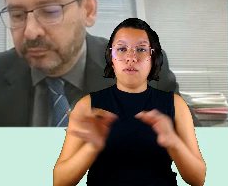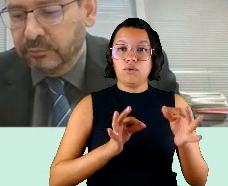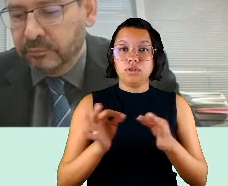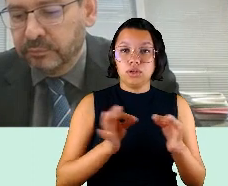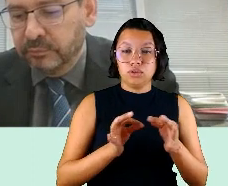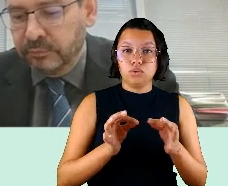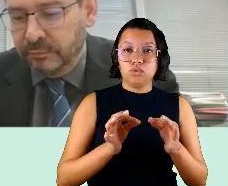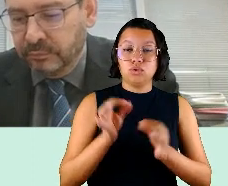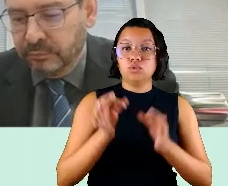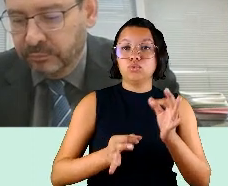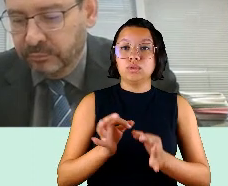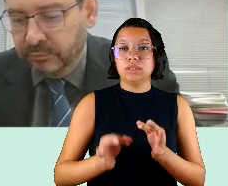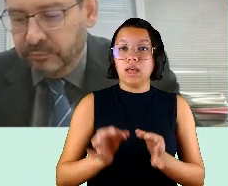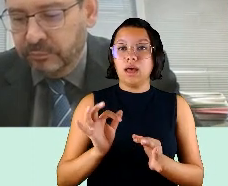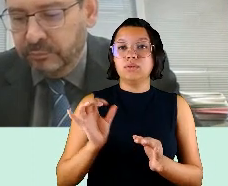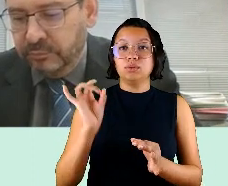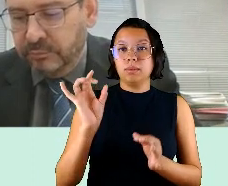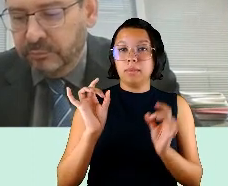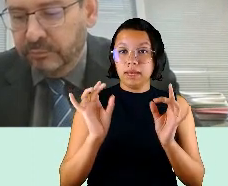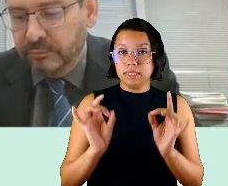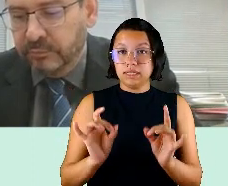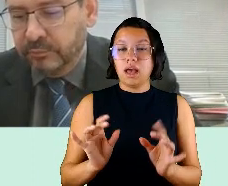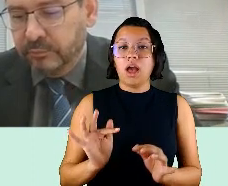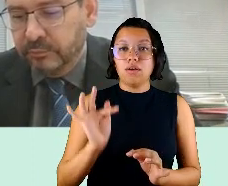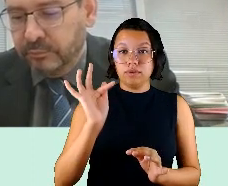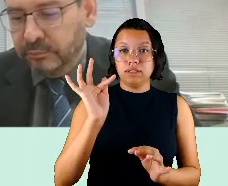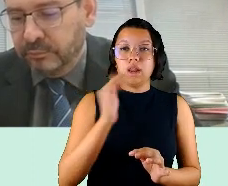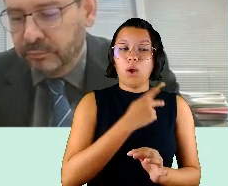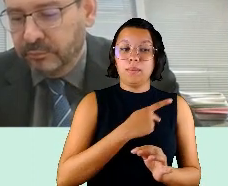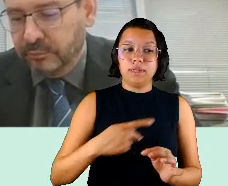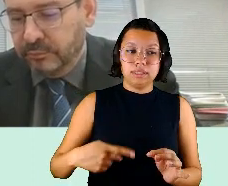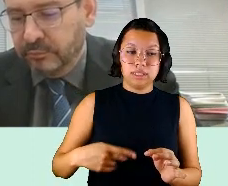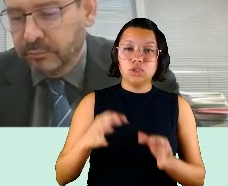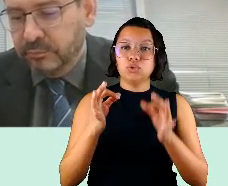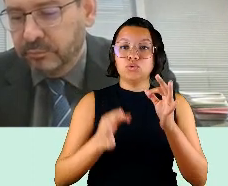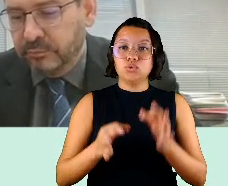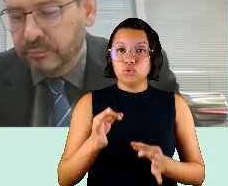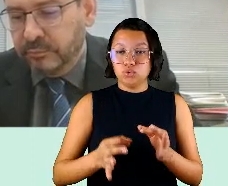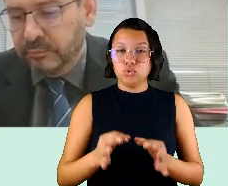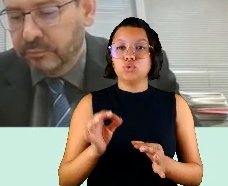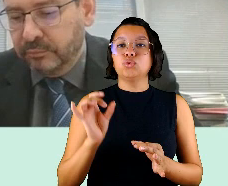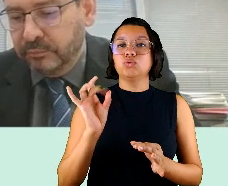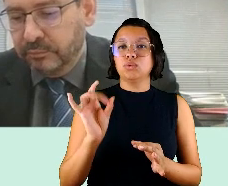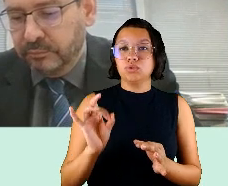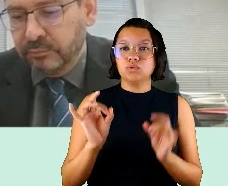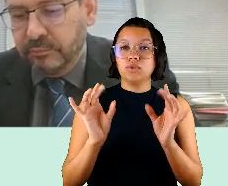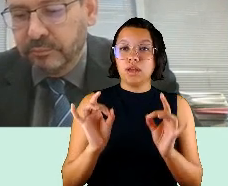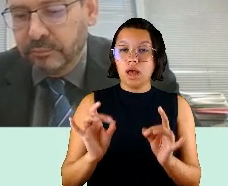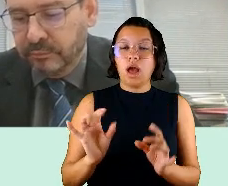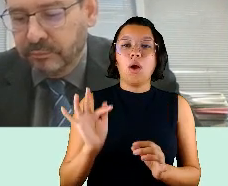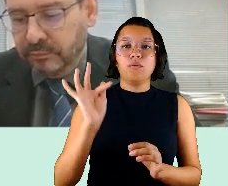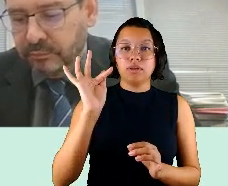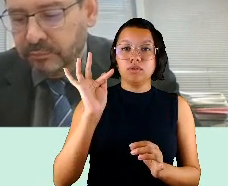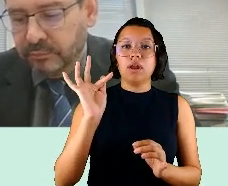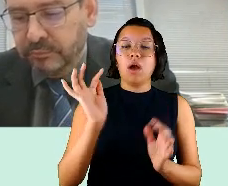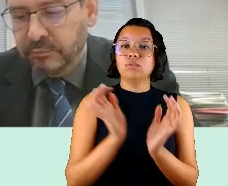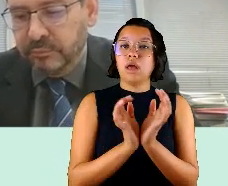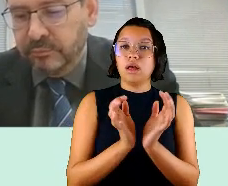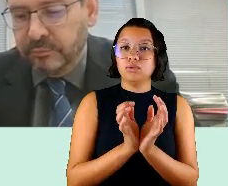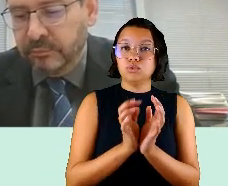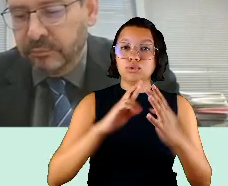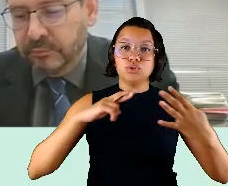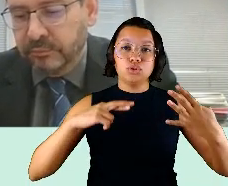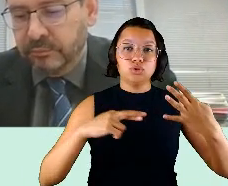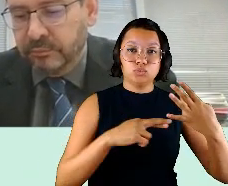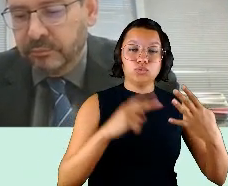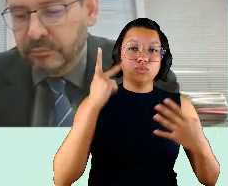Especiais Federais, presidente do Juizado Especial Federal Previdenciário e da Turma Recursal de São Paulo,